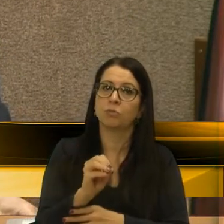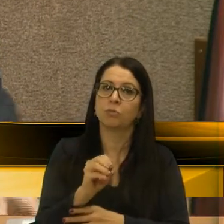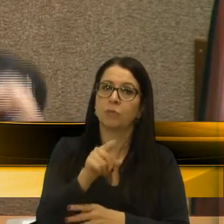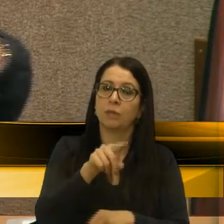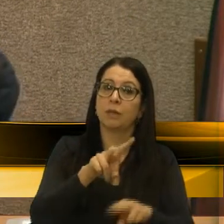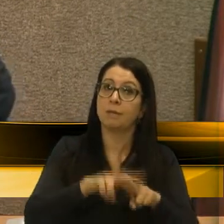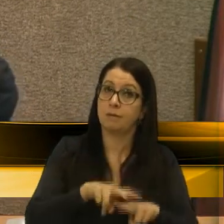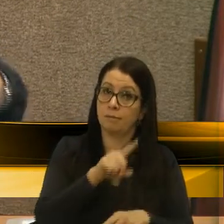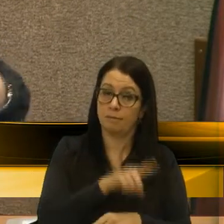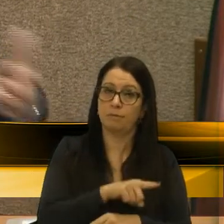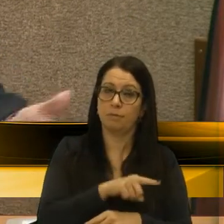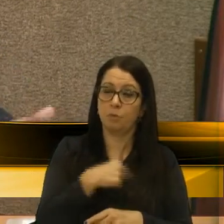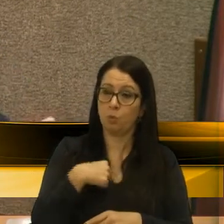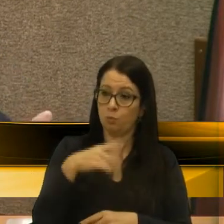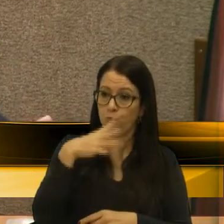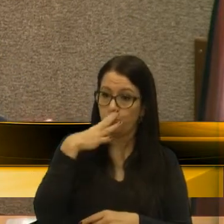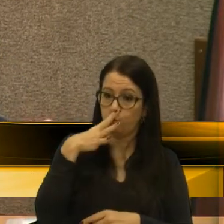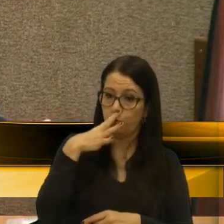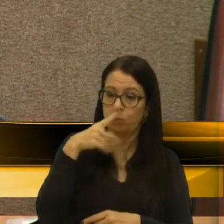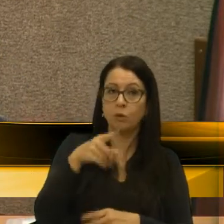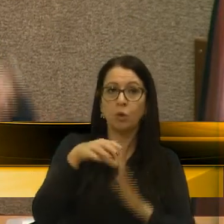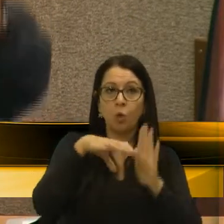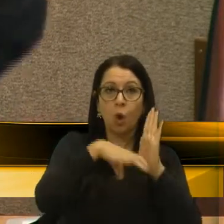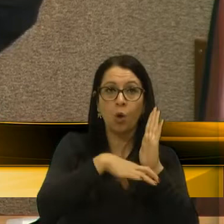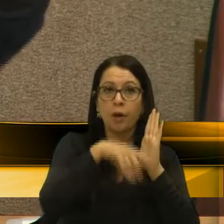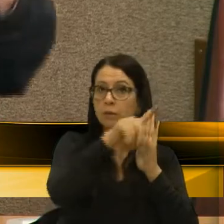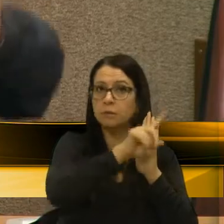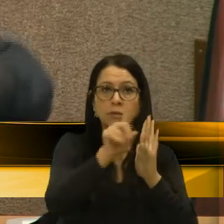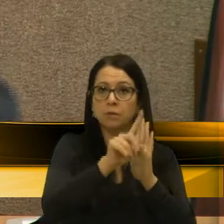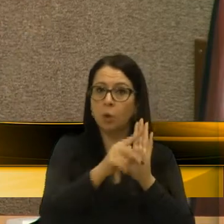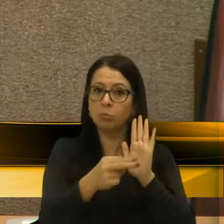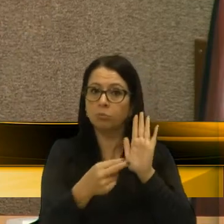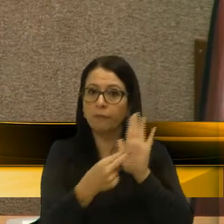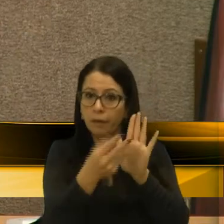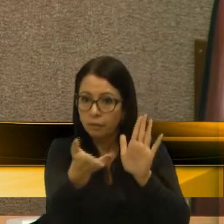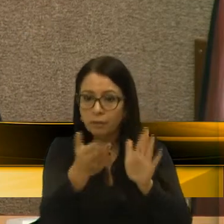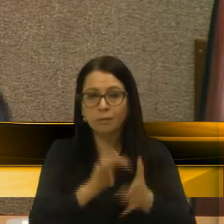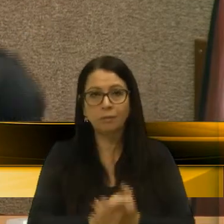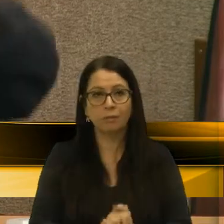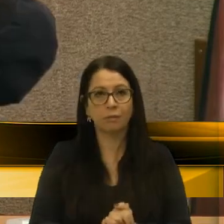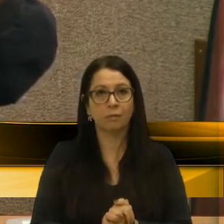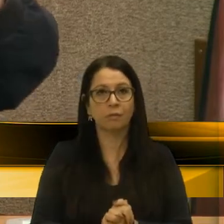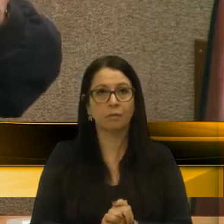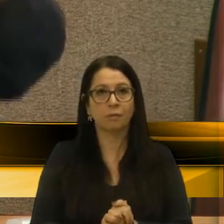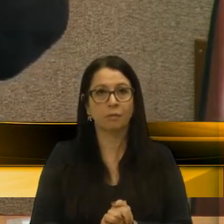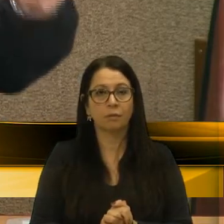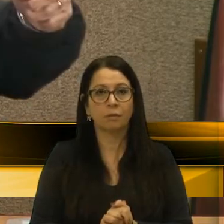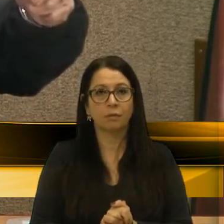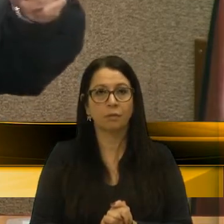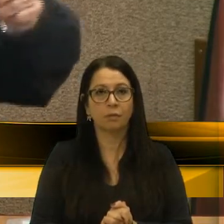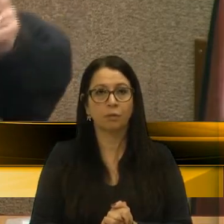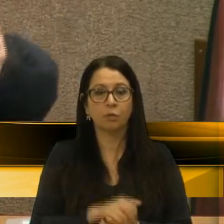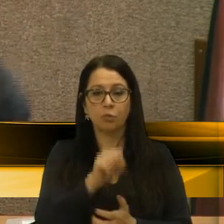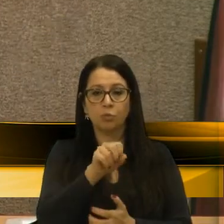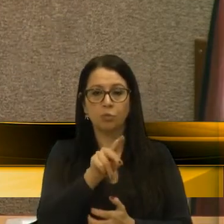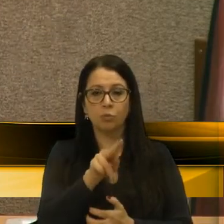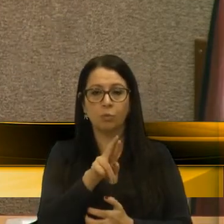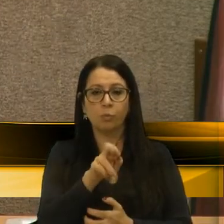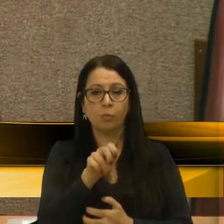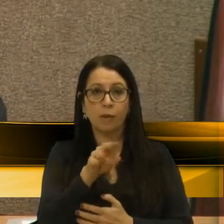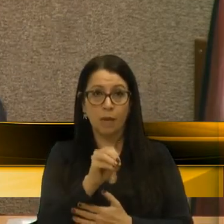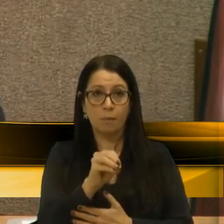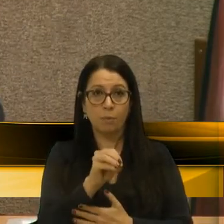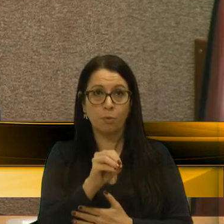E o que eu fico admirado é que o Congresso Nacional ele não se atém a isto. Que o Supremo Tribunal